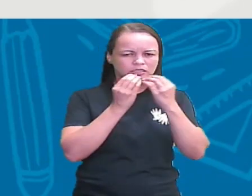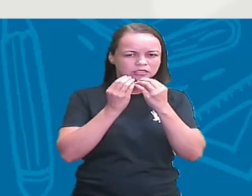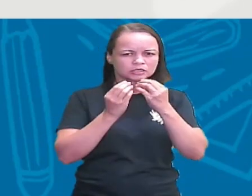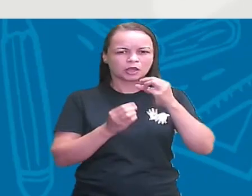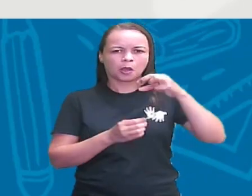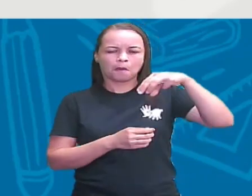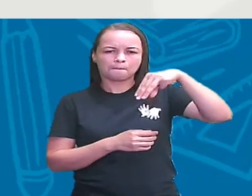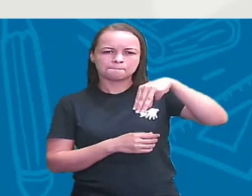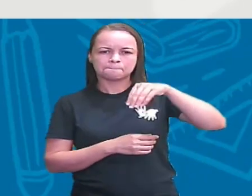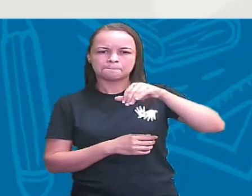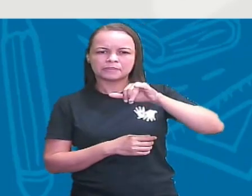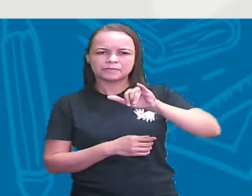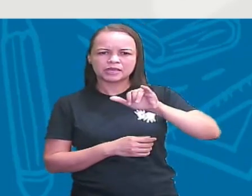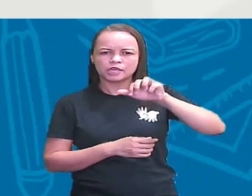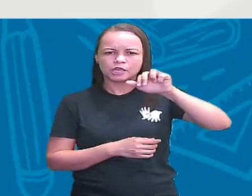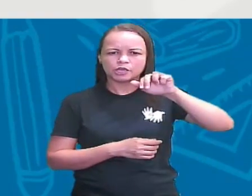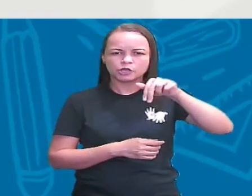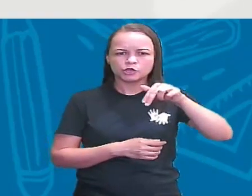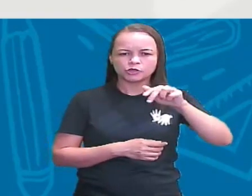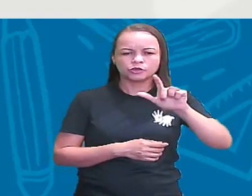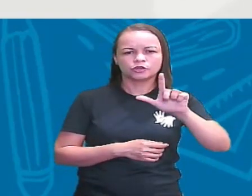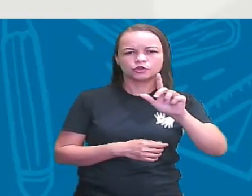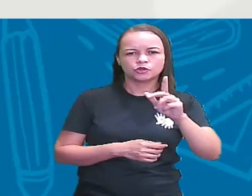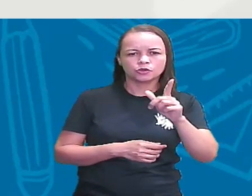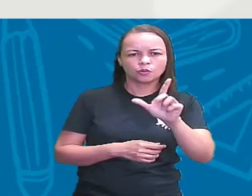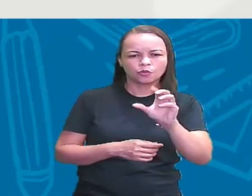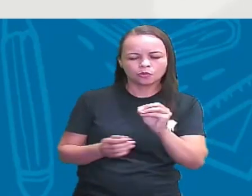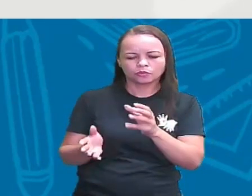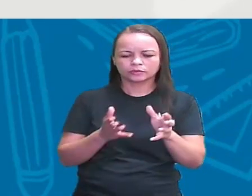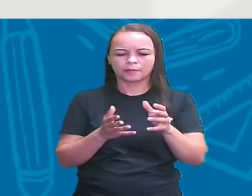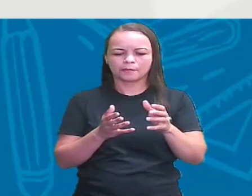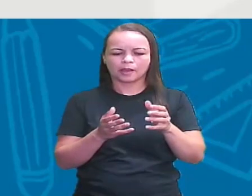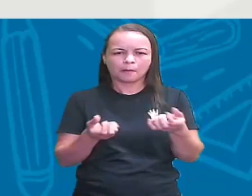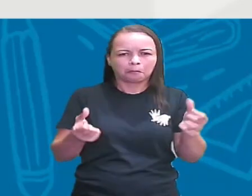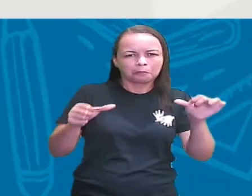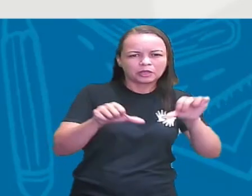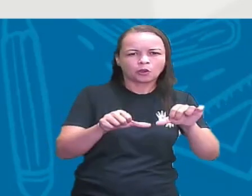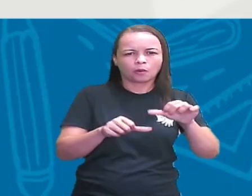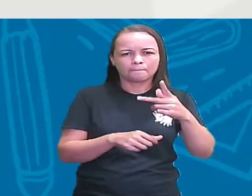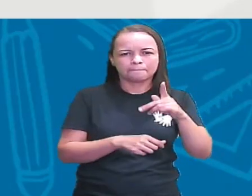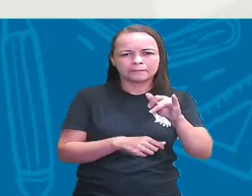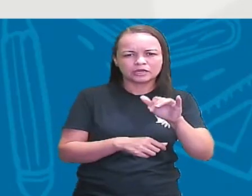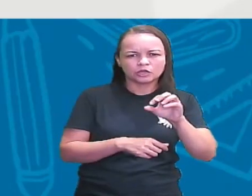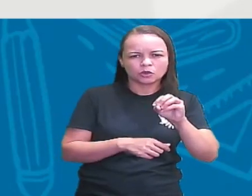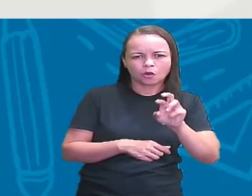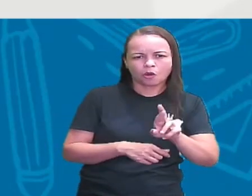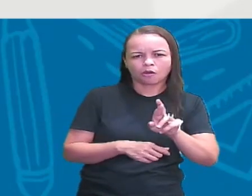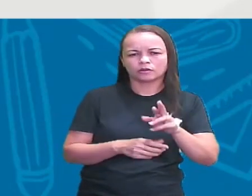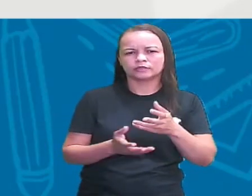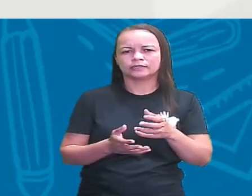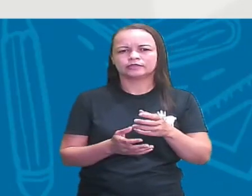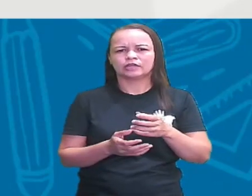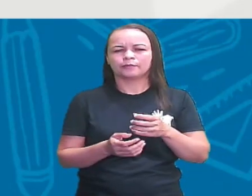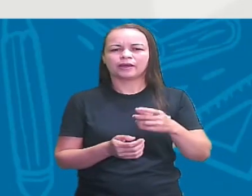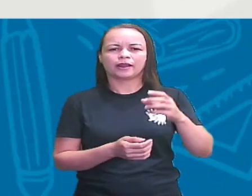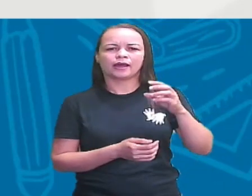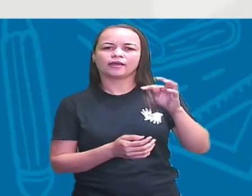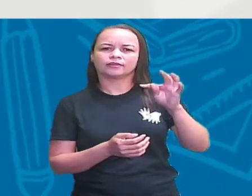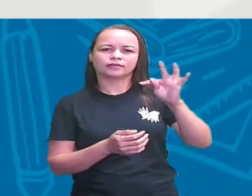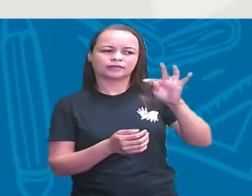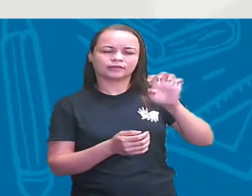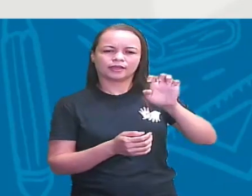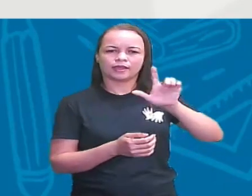dizem melhor, para pior, pior, para telha dizem teia,